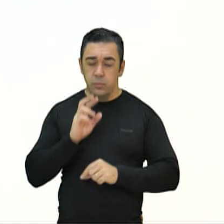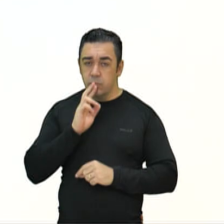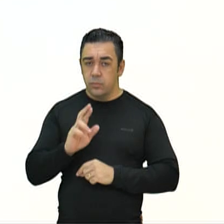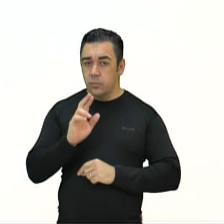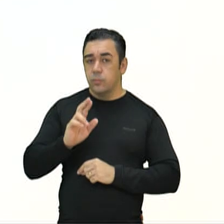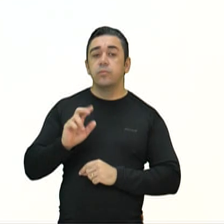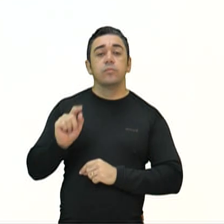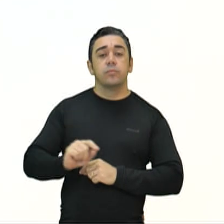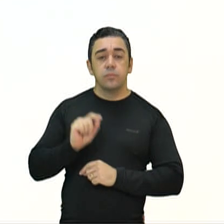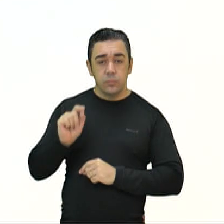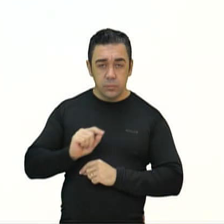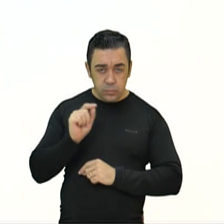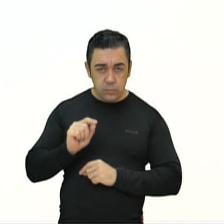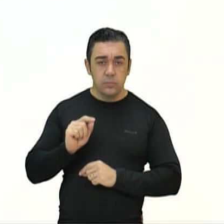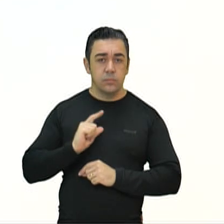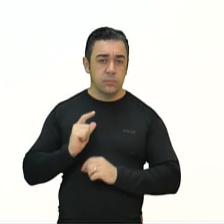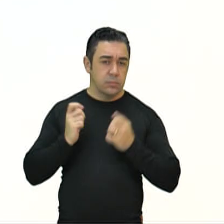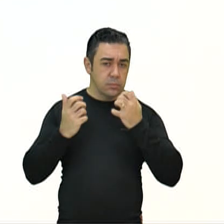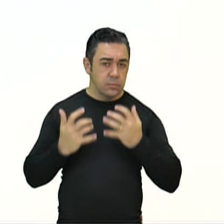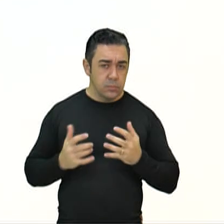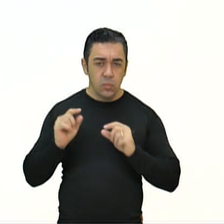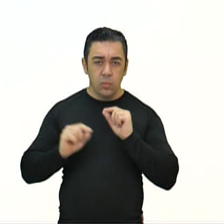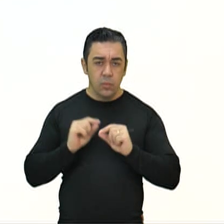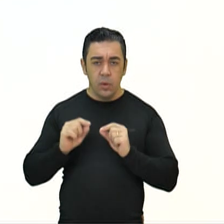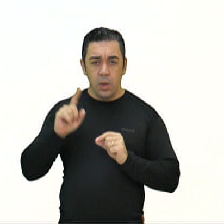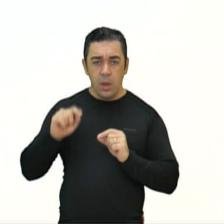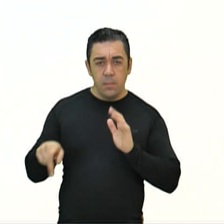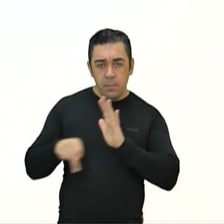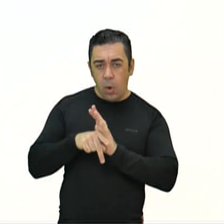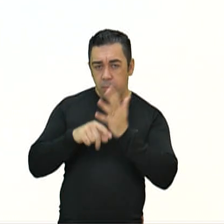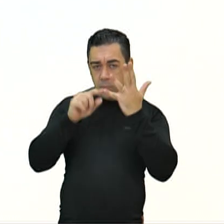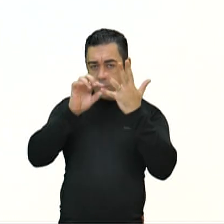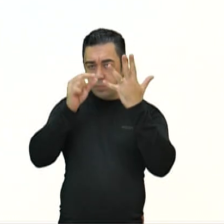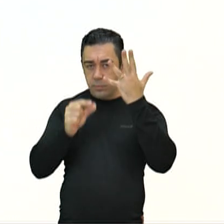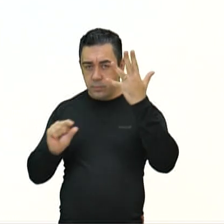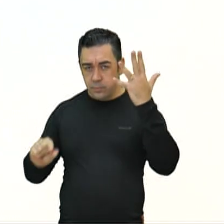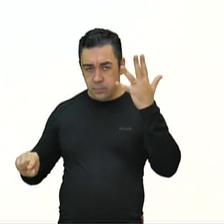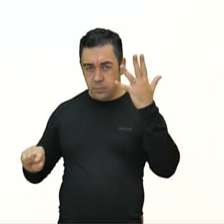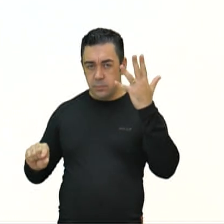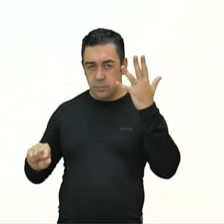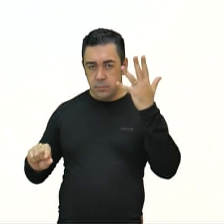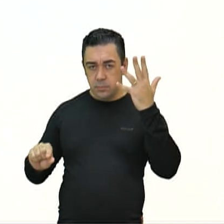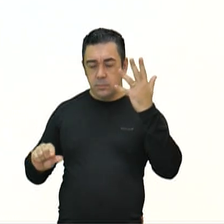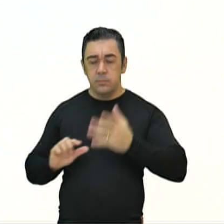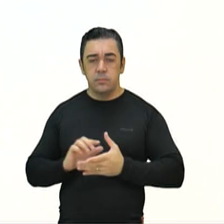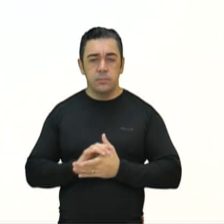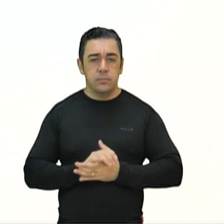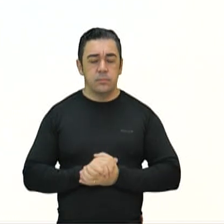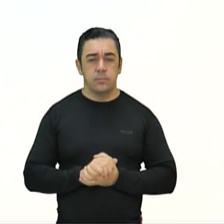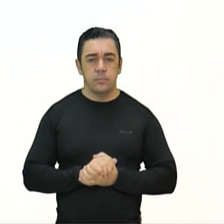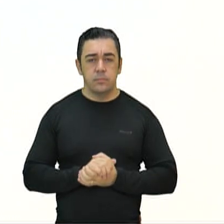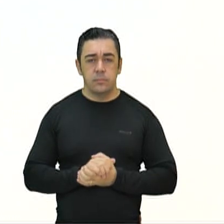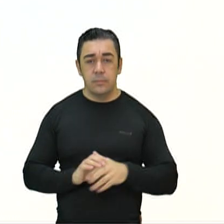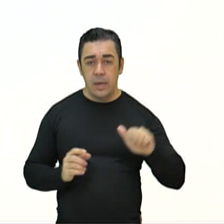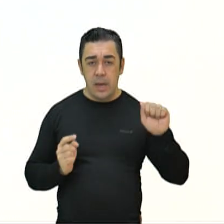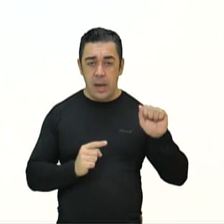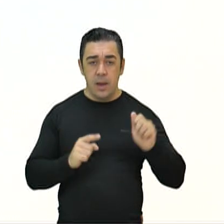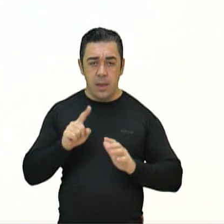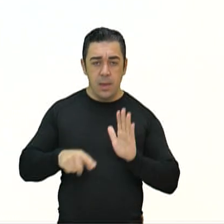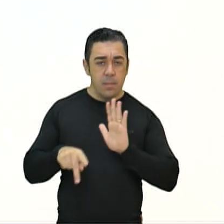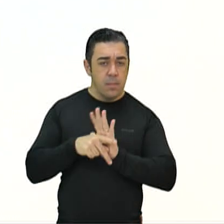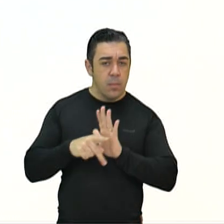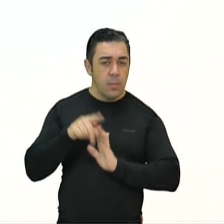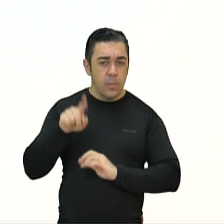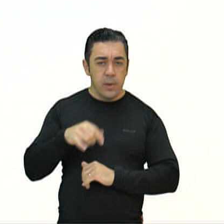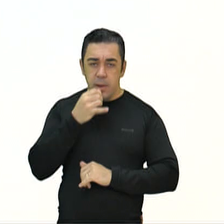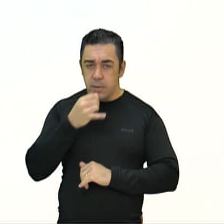a alternativa quanto ao impulso nervoso que ocorre na sinapse. Letra A, corresponde a uma